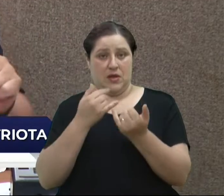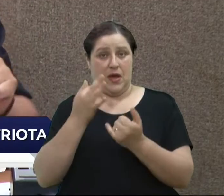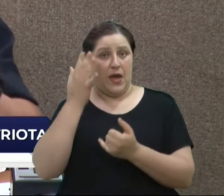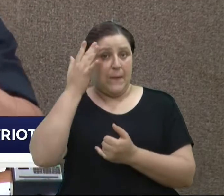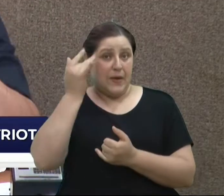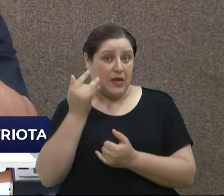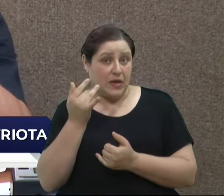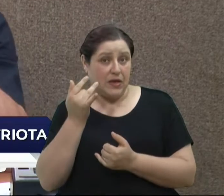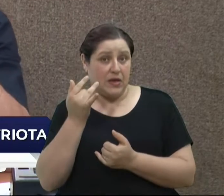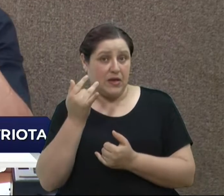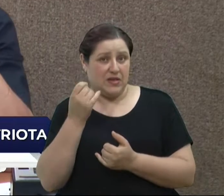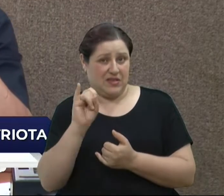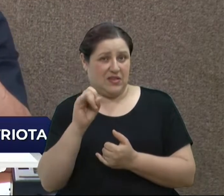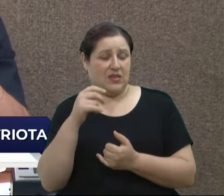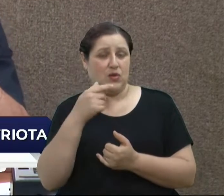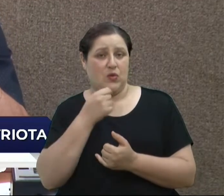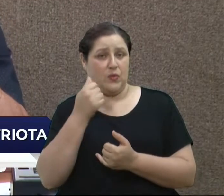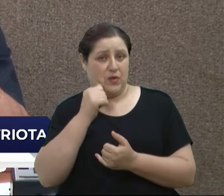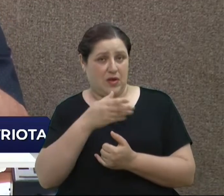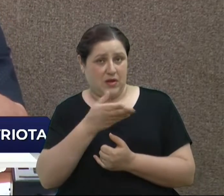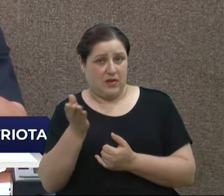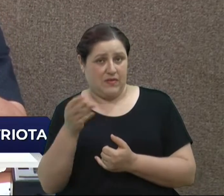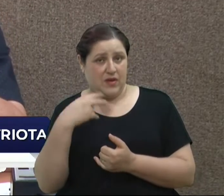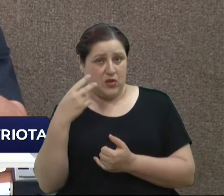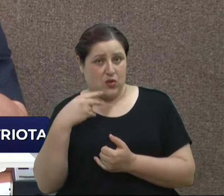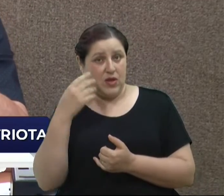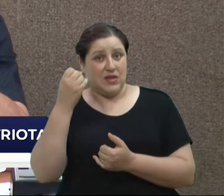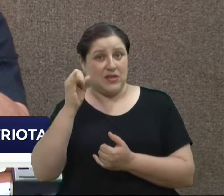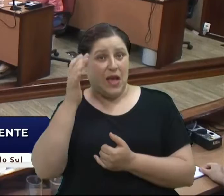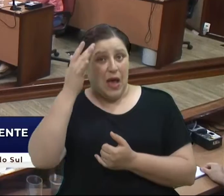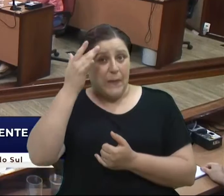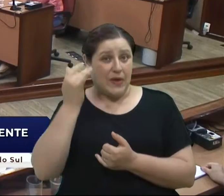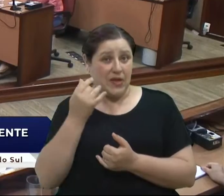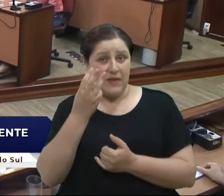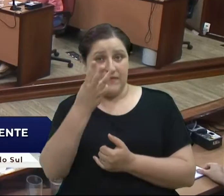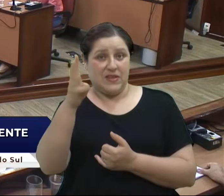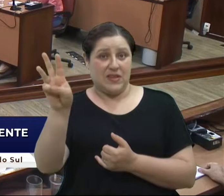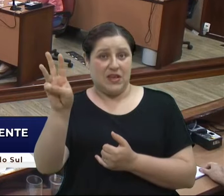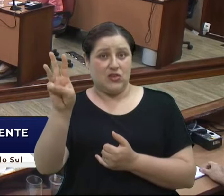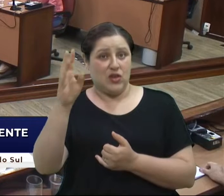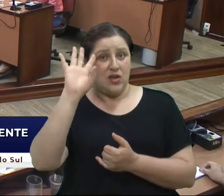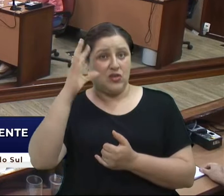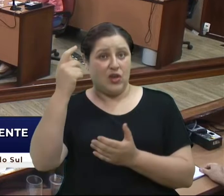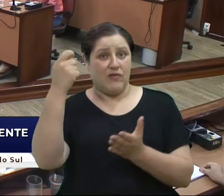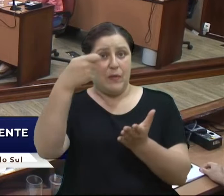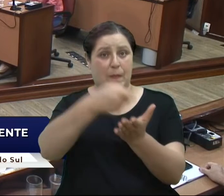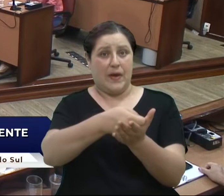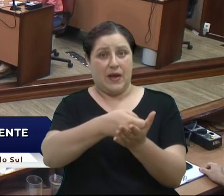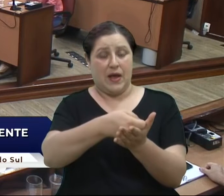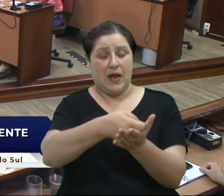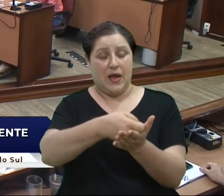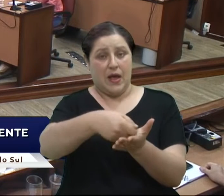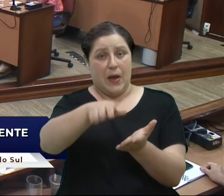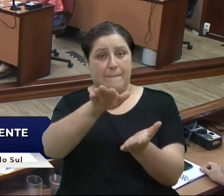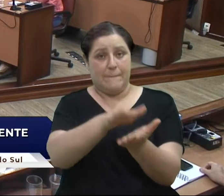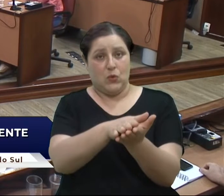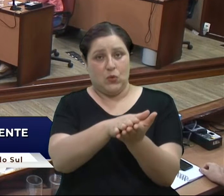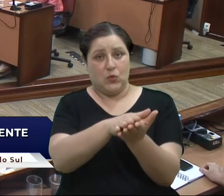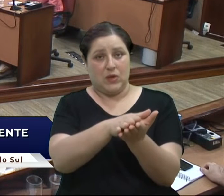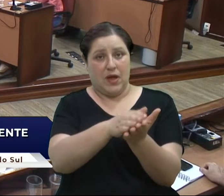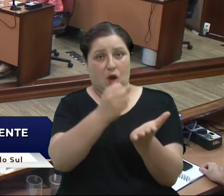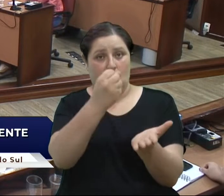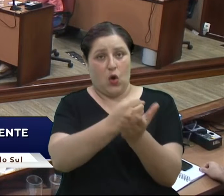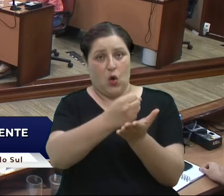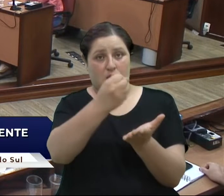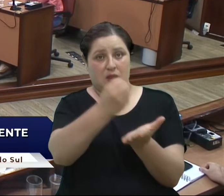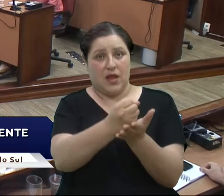Se amanhã, vereadores e senhoras e senhores, a Visata resolvesse pagar a multa contratual e